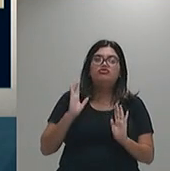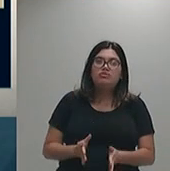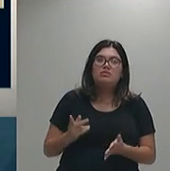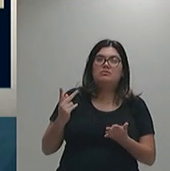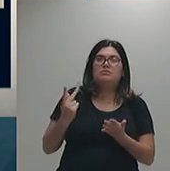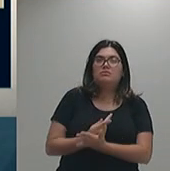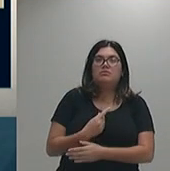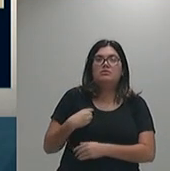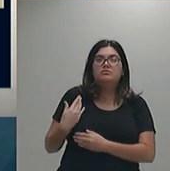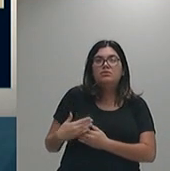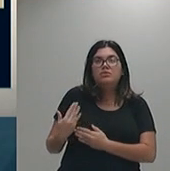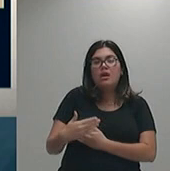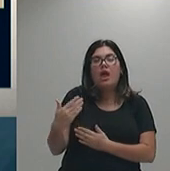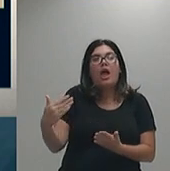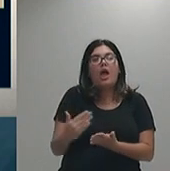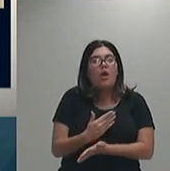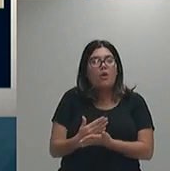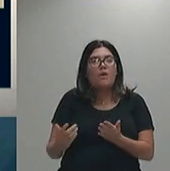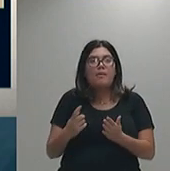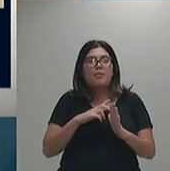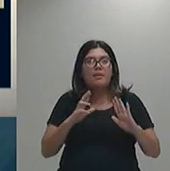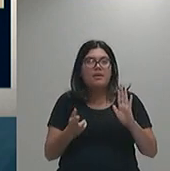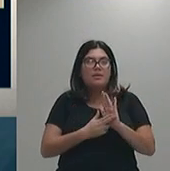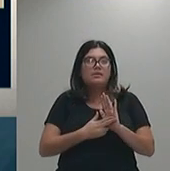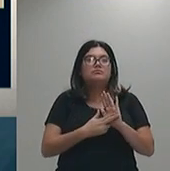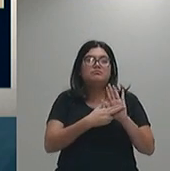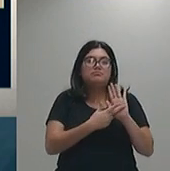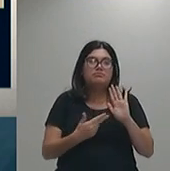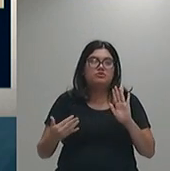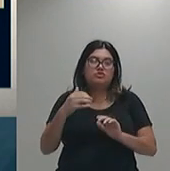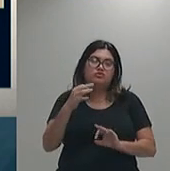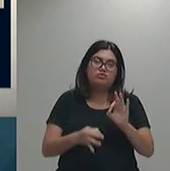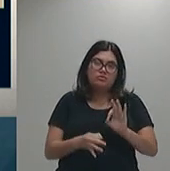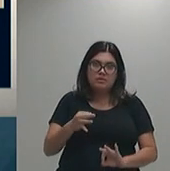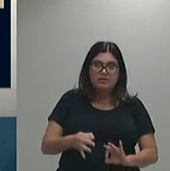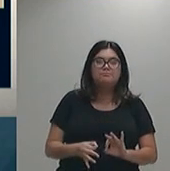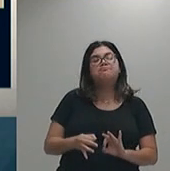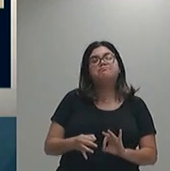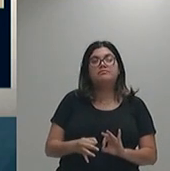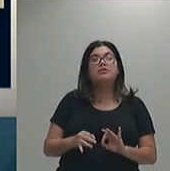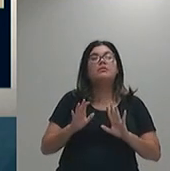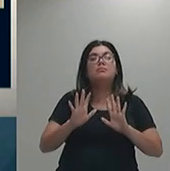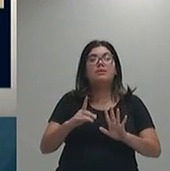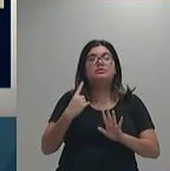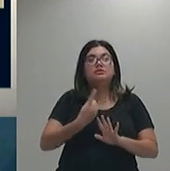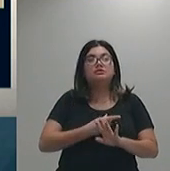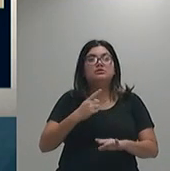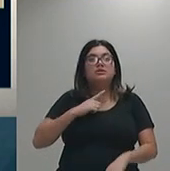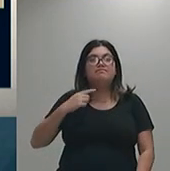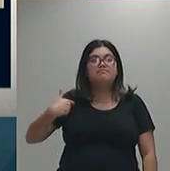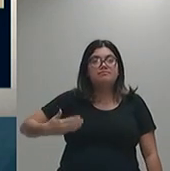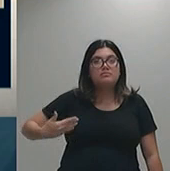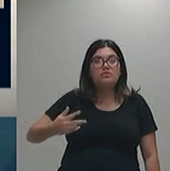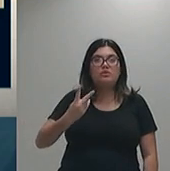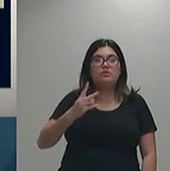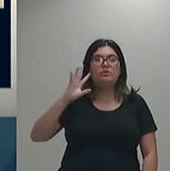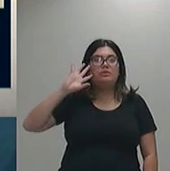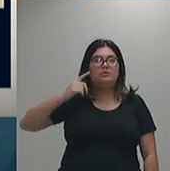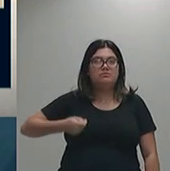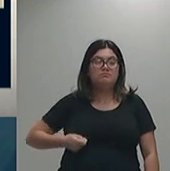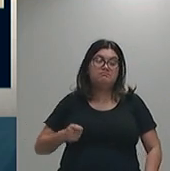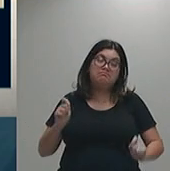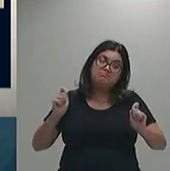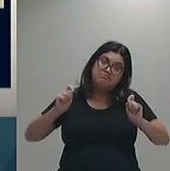traz algumas com alegação de coisa julgada sobre legitimidade o fato é que teremos posteriormente duas decisões Possivelmente